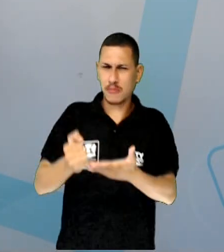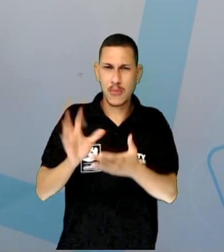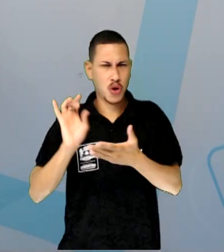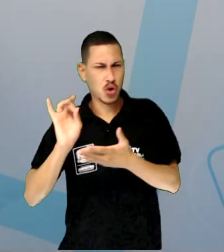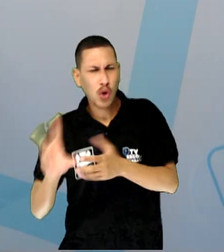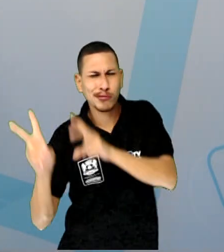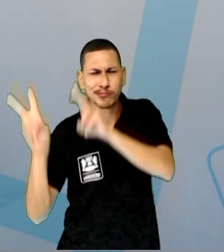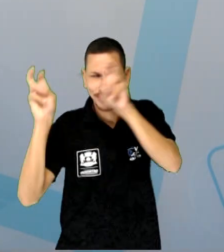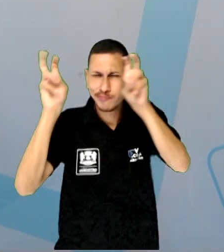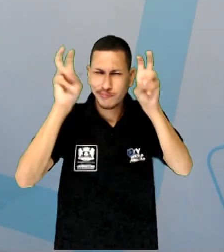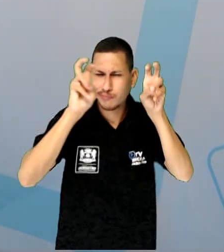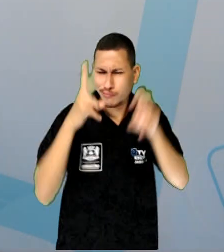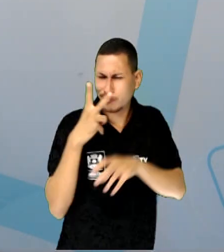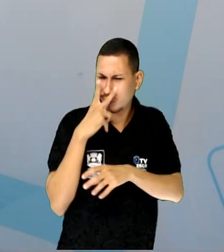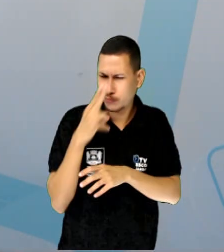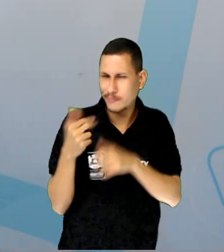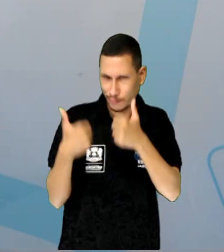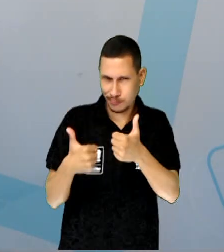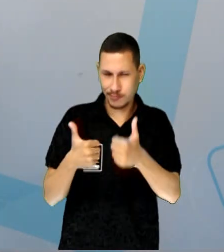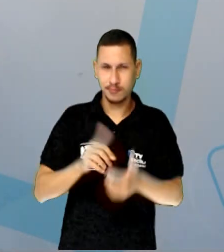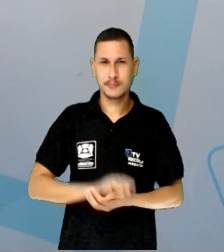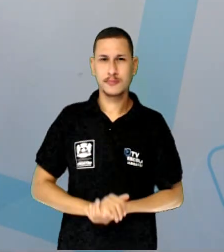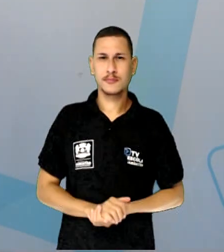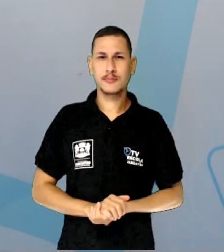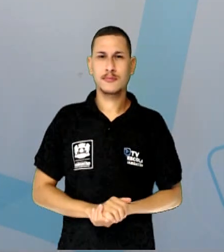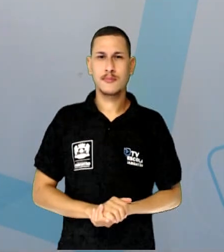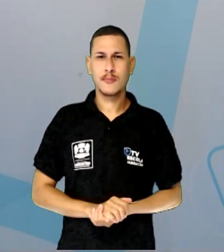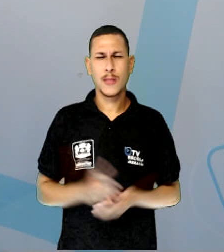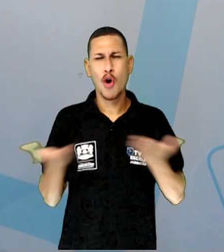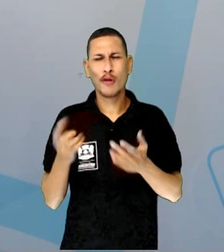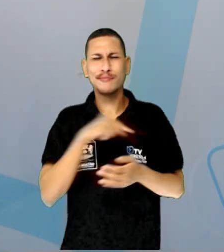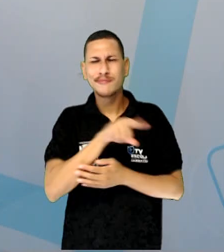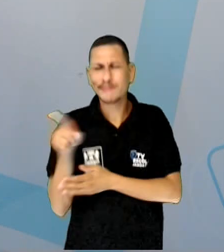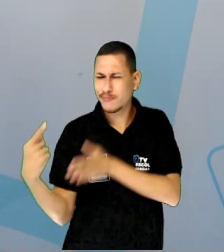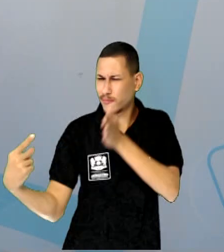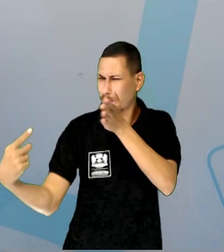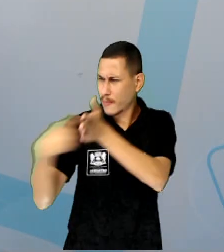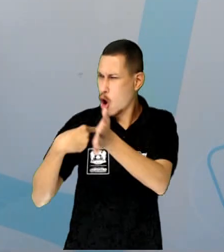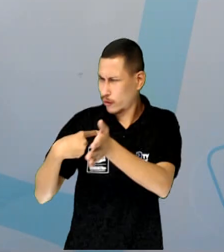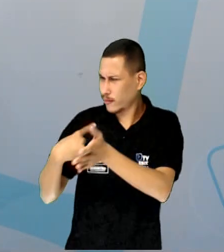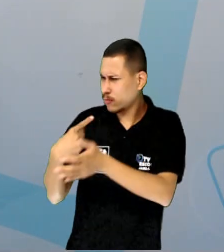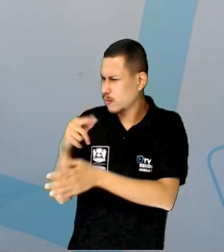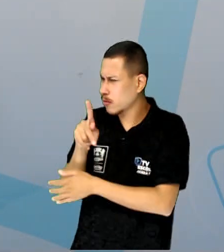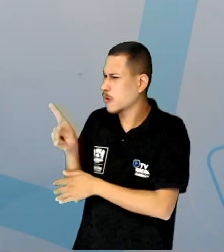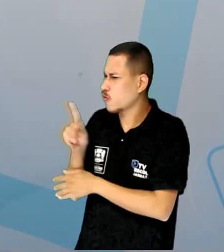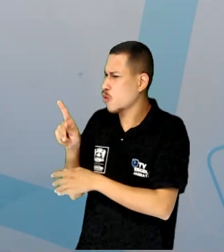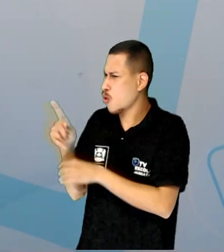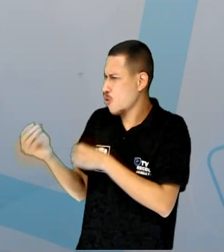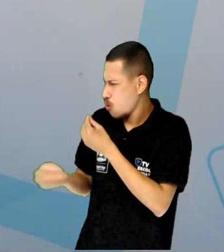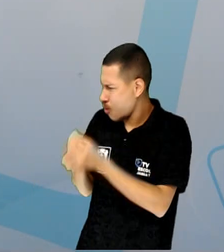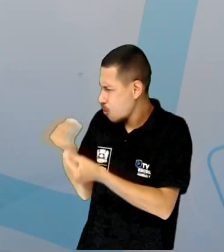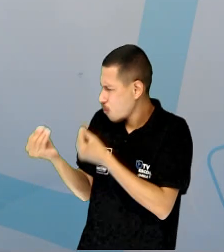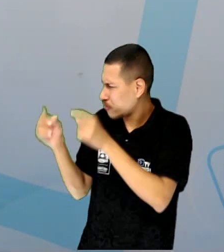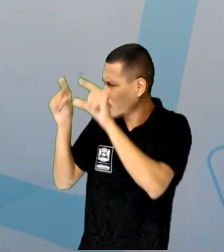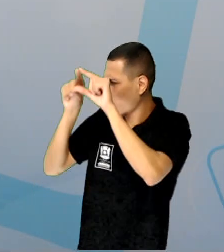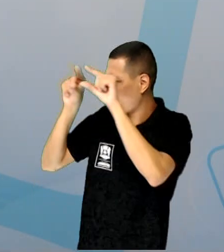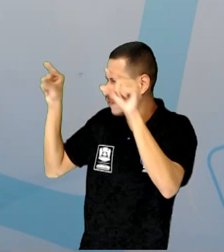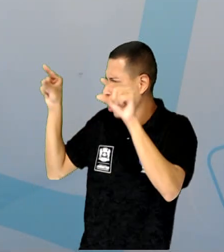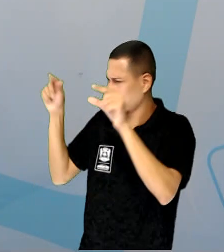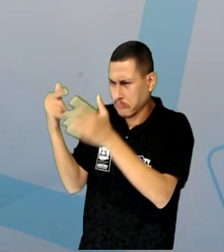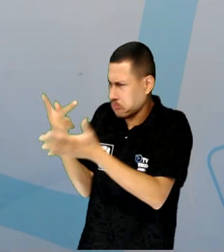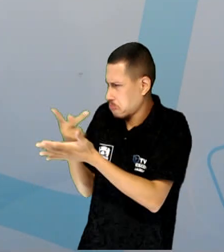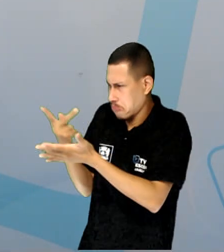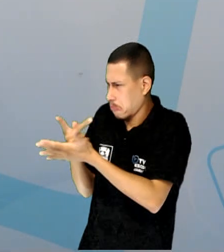uma situação hipotética, tudo bem? Daí vocês me perguntam, teacher, mas dá uma olhada na frase, ela não está